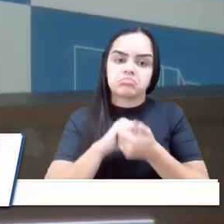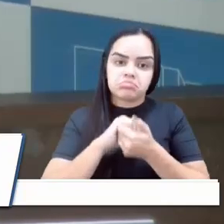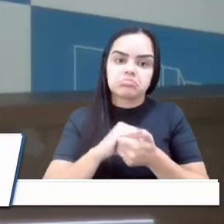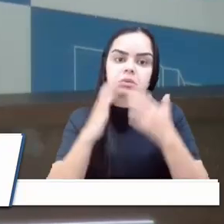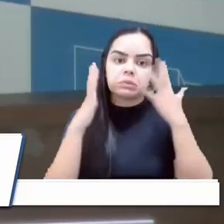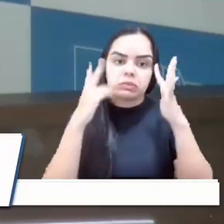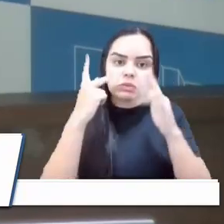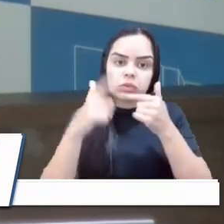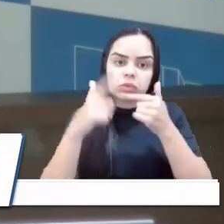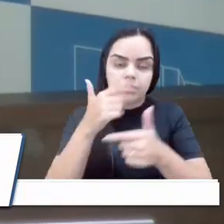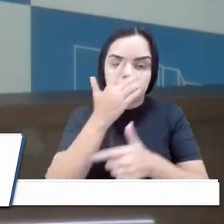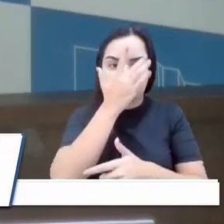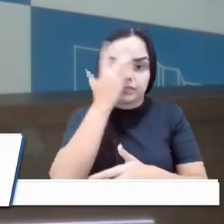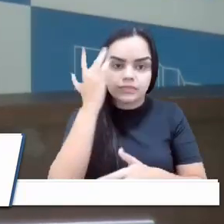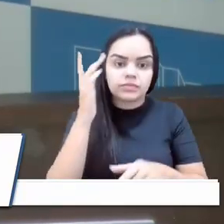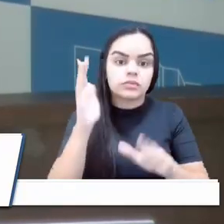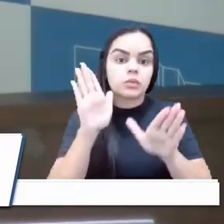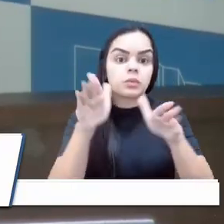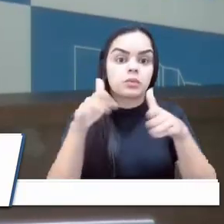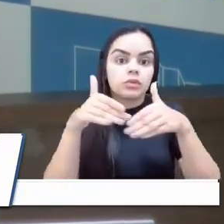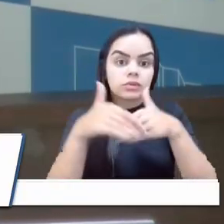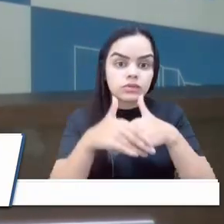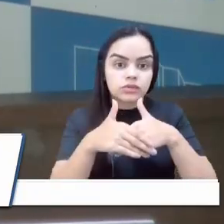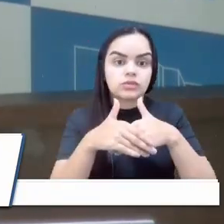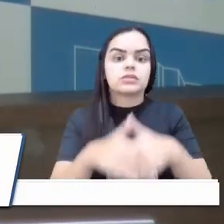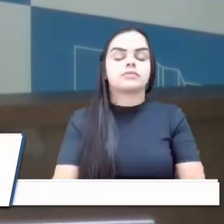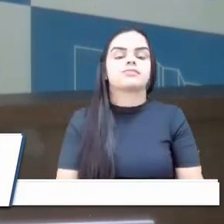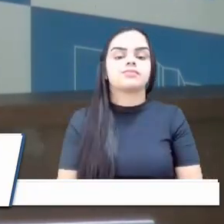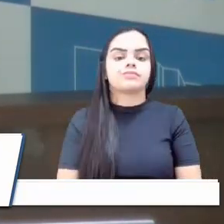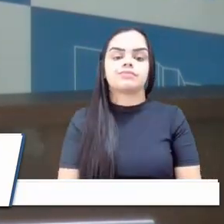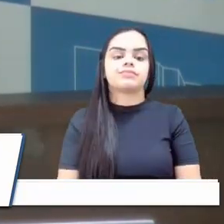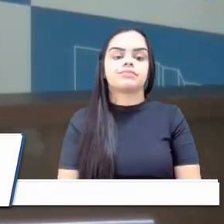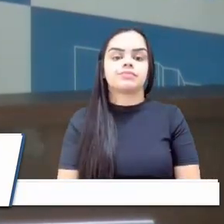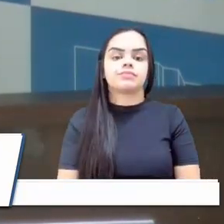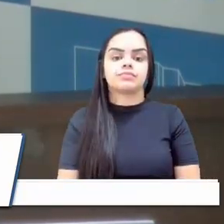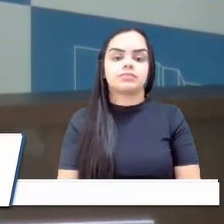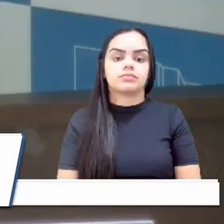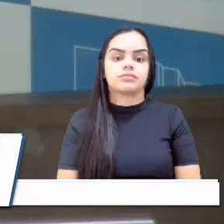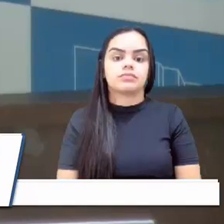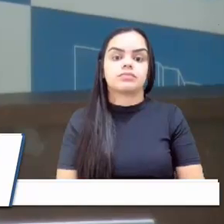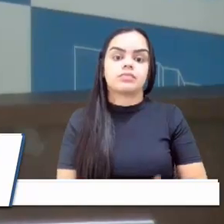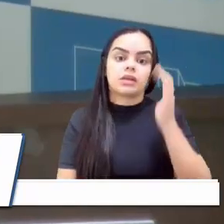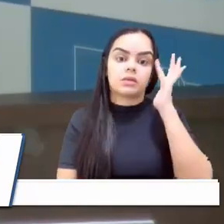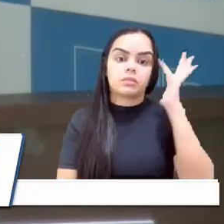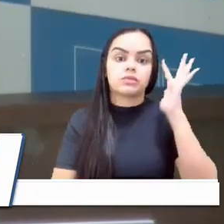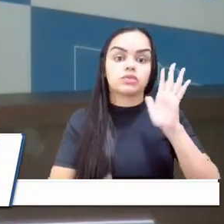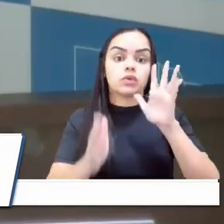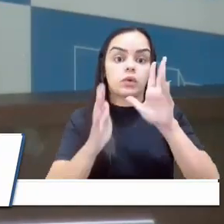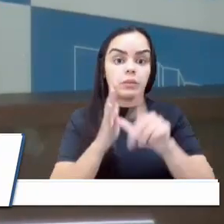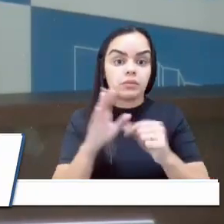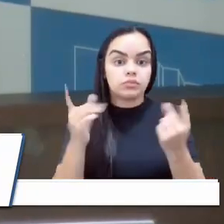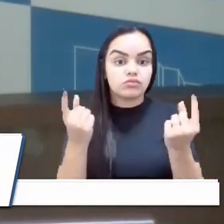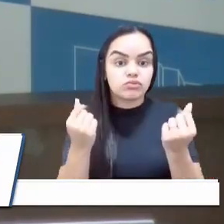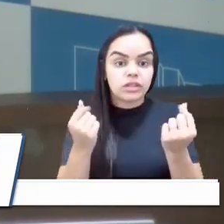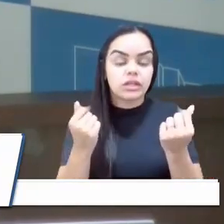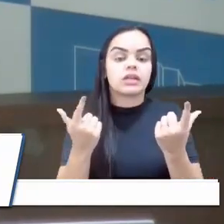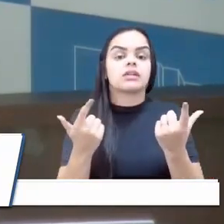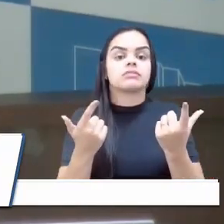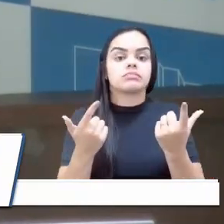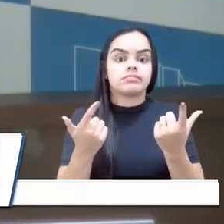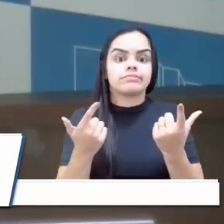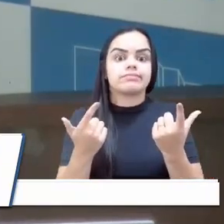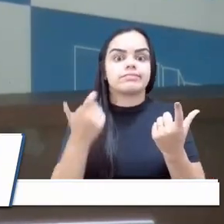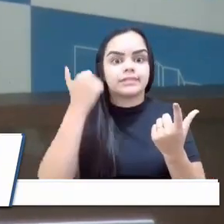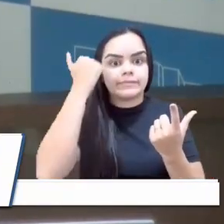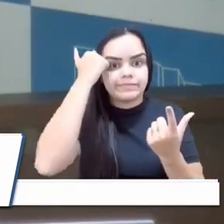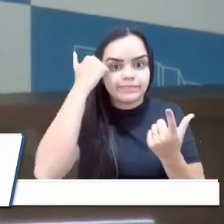as pessoas humildes, Donizete. Agora você imagina você ser roubado naquele dinheiro sagrado seu ali, que você se